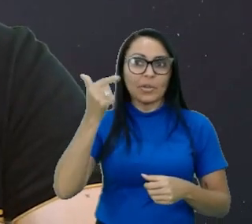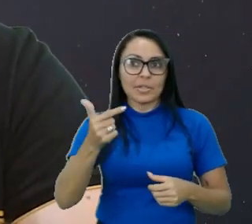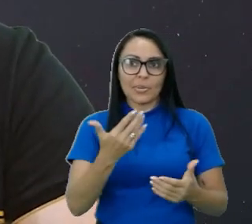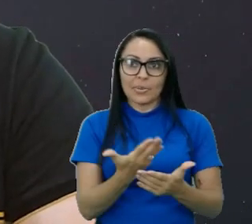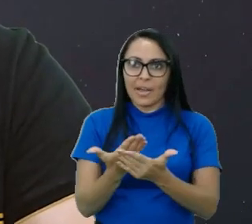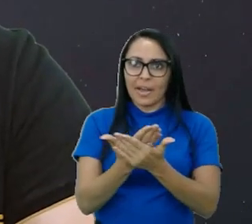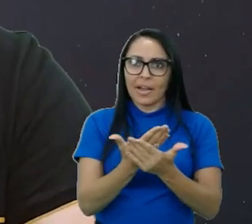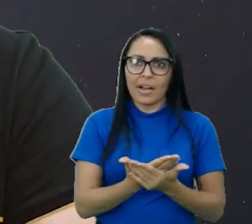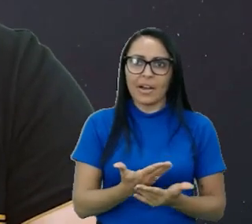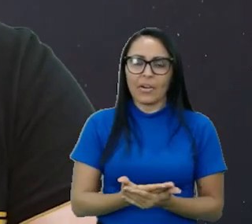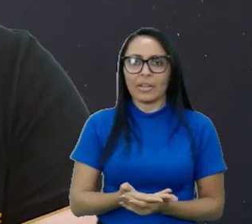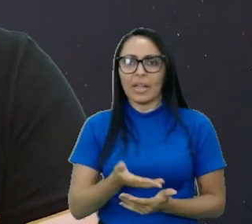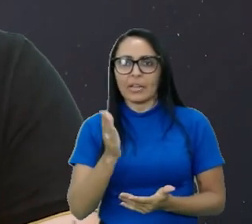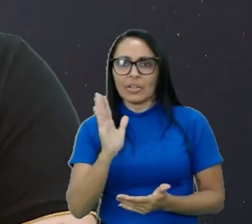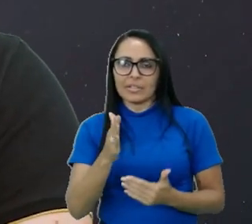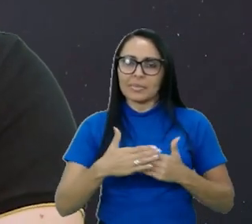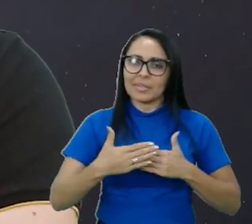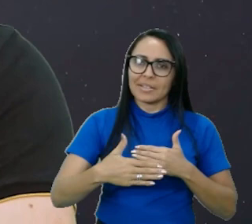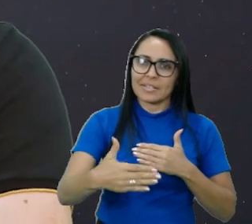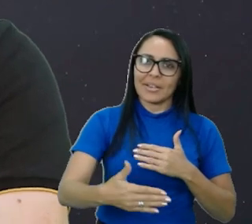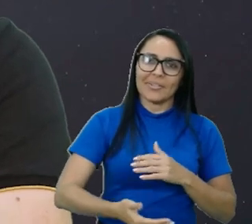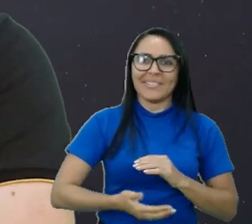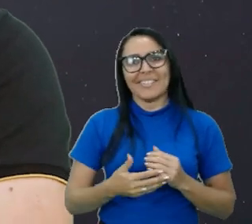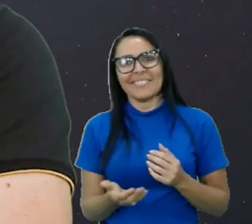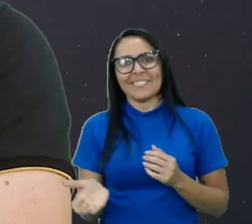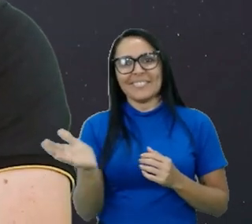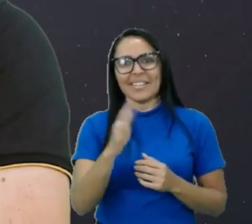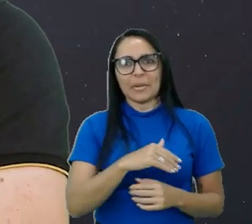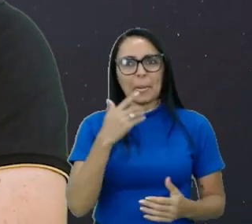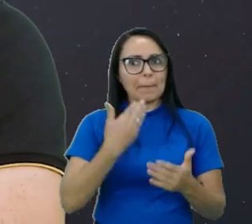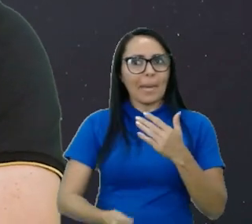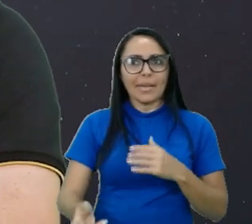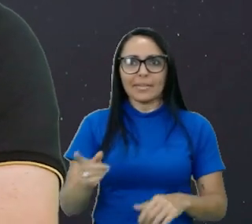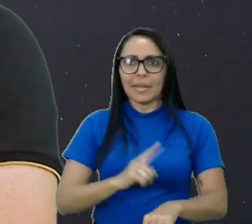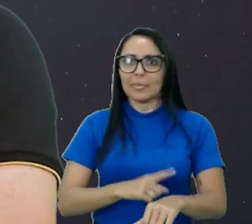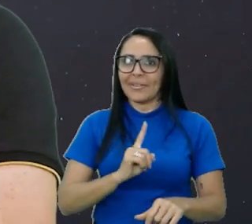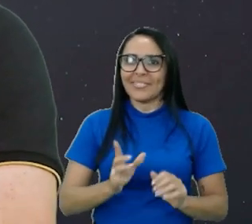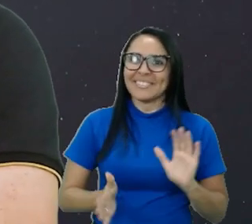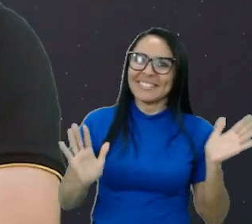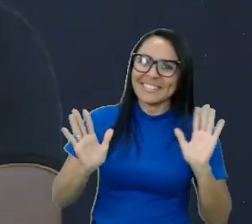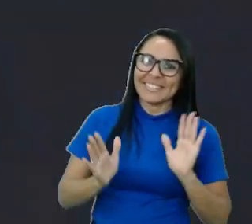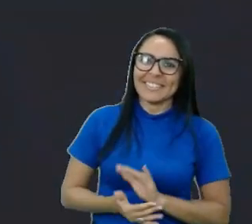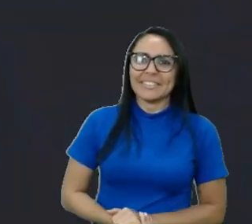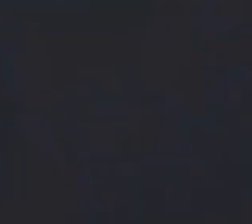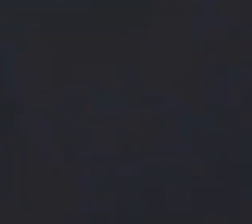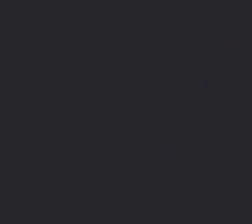2, já clica na sequência e vem comigo para a gente não perder tempo. Valeu! Tchau!